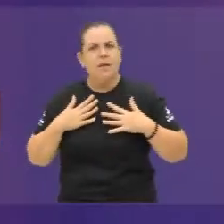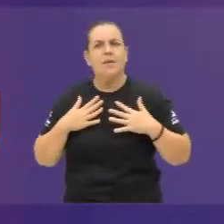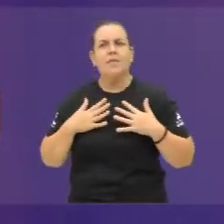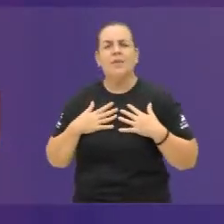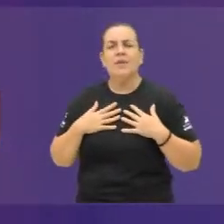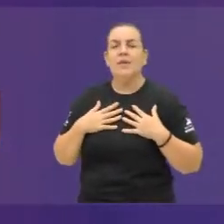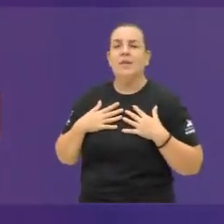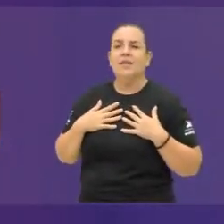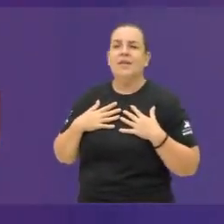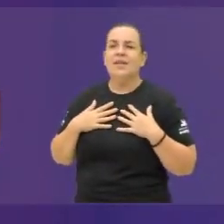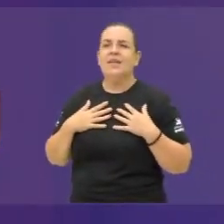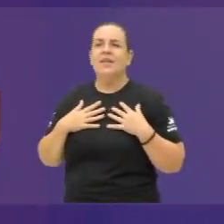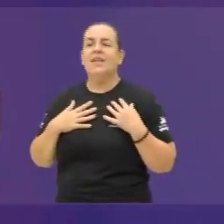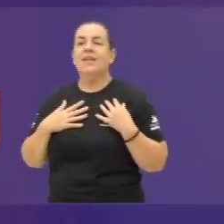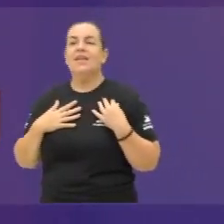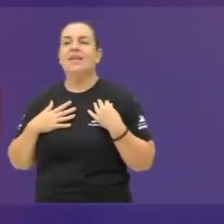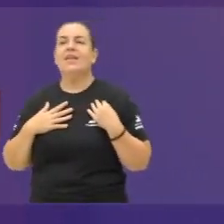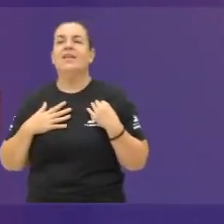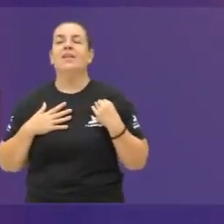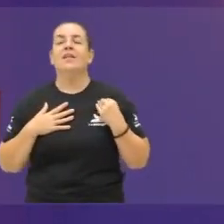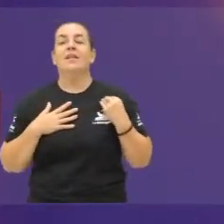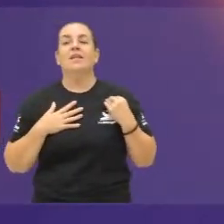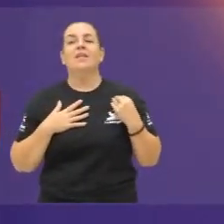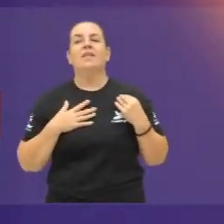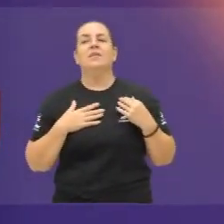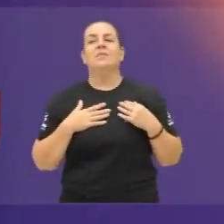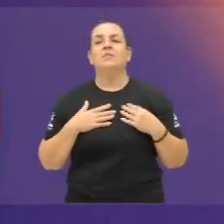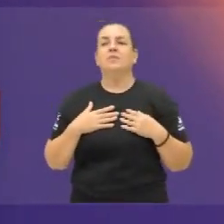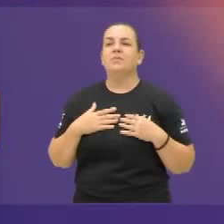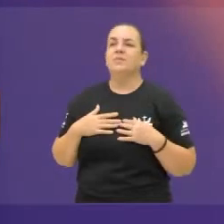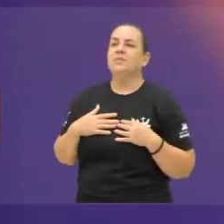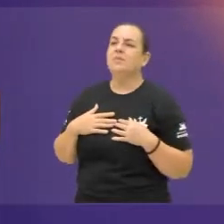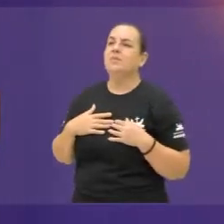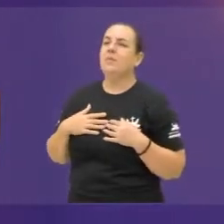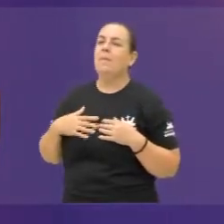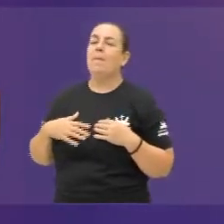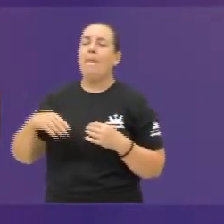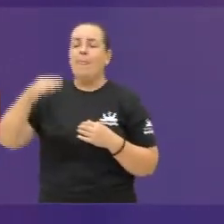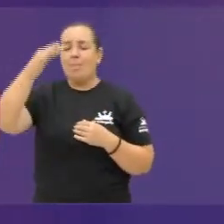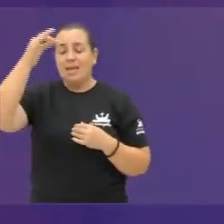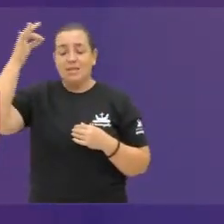orar em mim. Vem, Espírito. Mais uma vez, Espírito Santo.